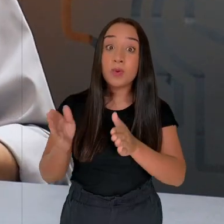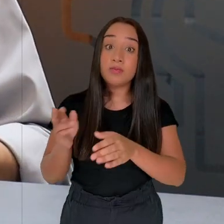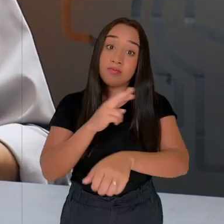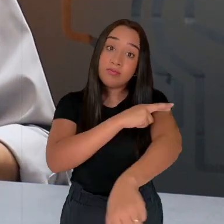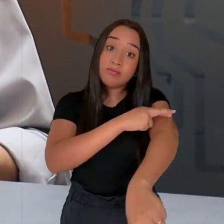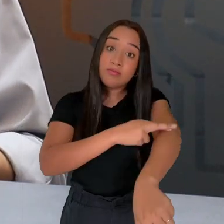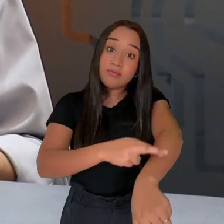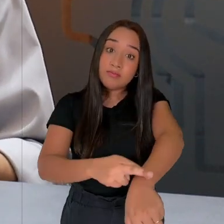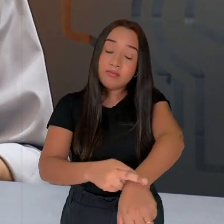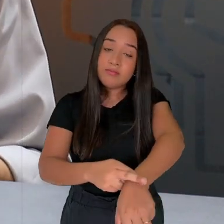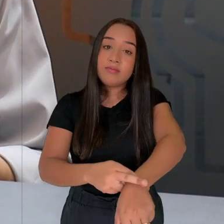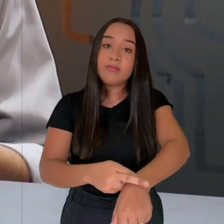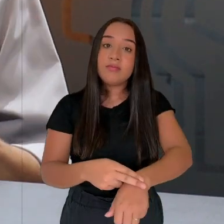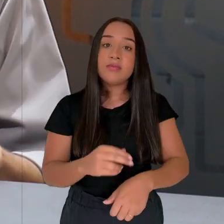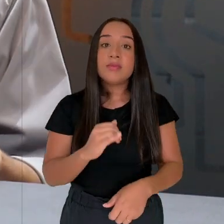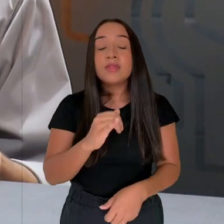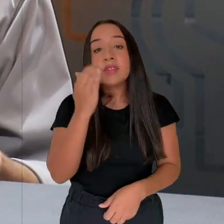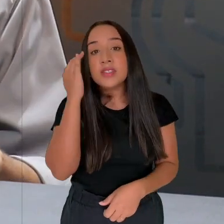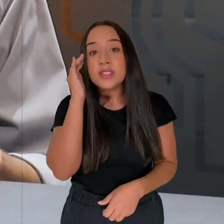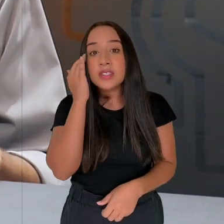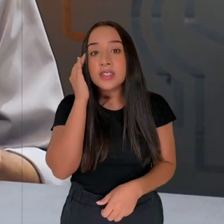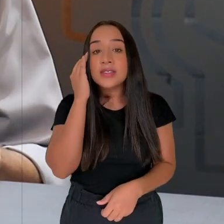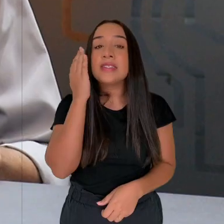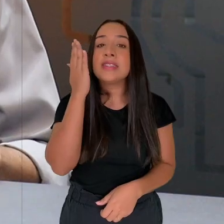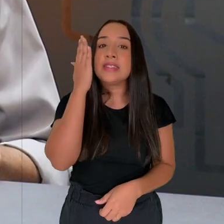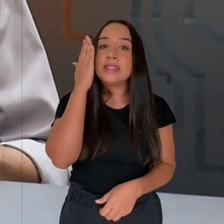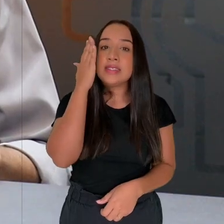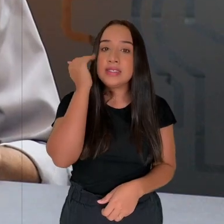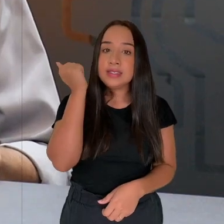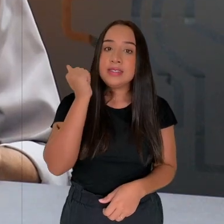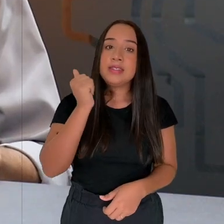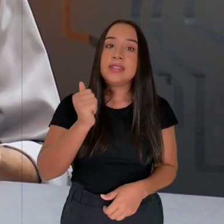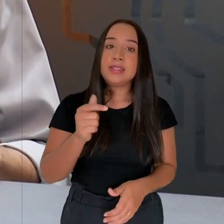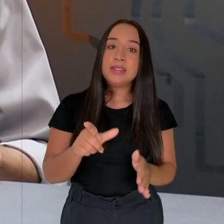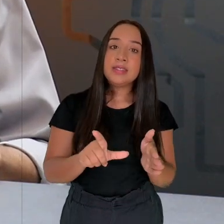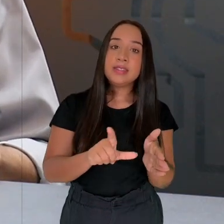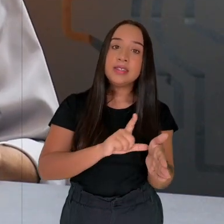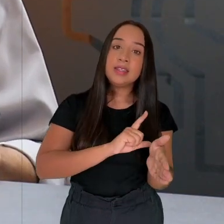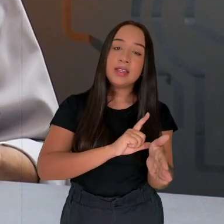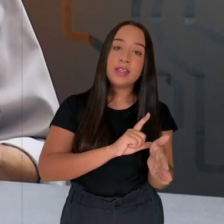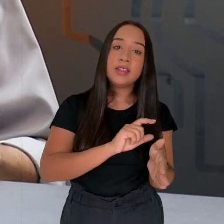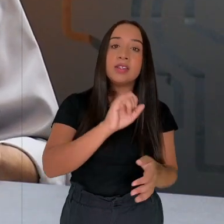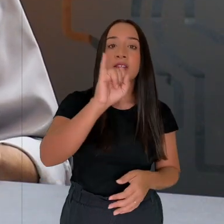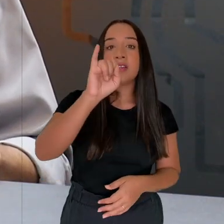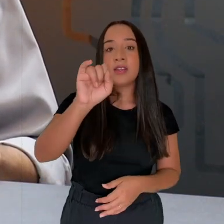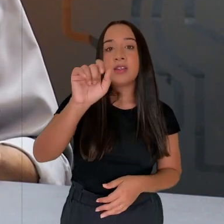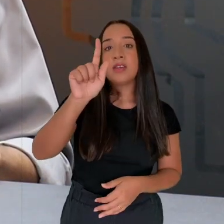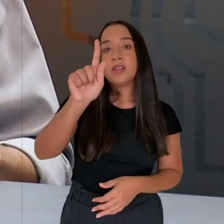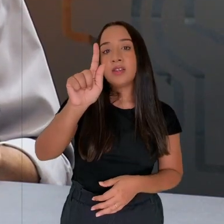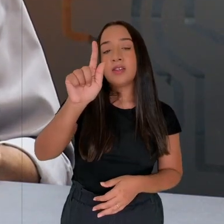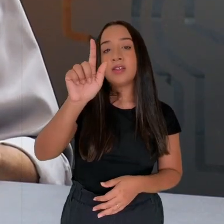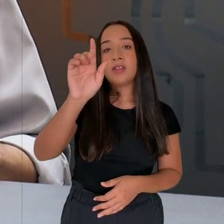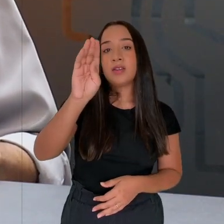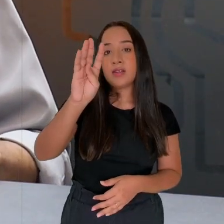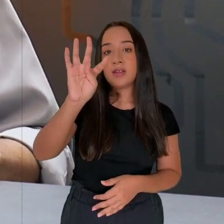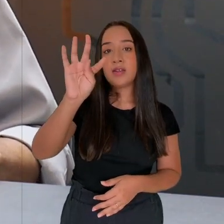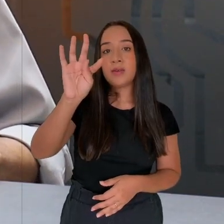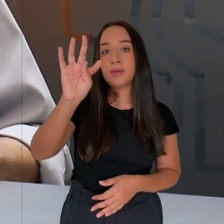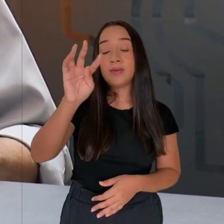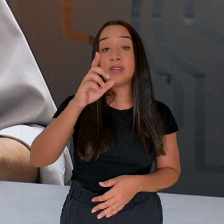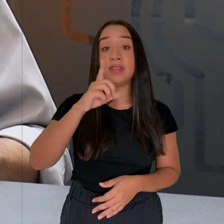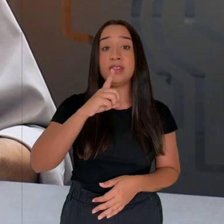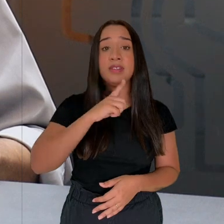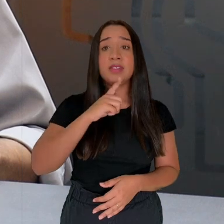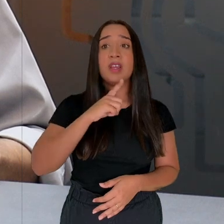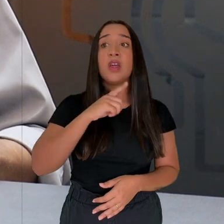de potência ele é composto por um banco de capacitores, os óptimos, né? Antes de chegar até